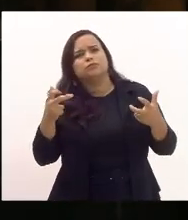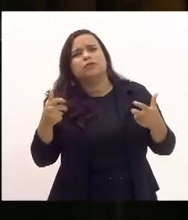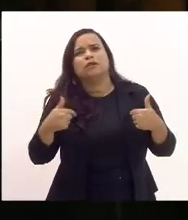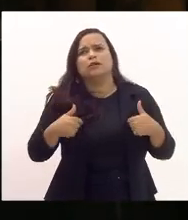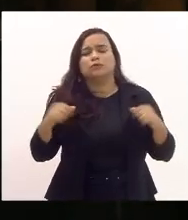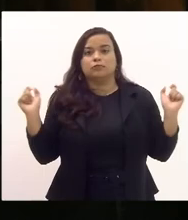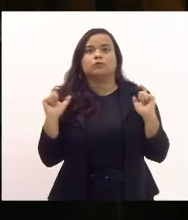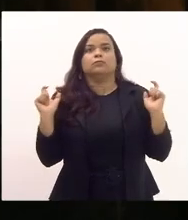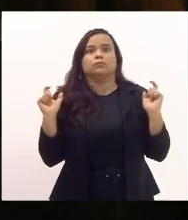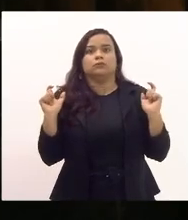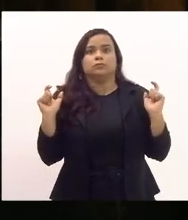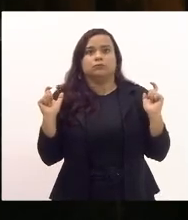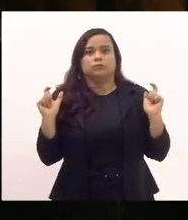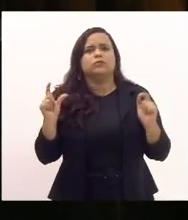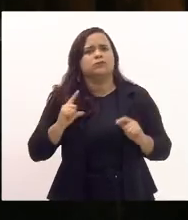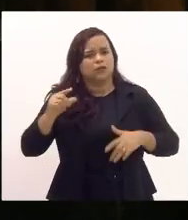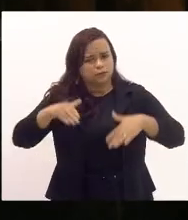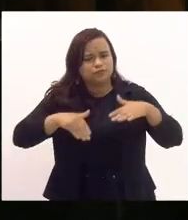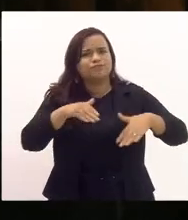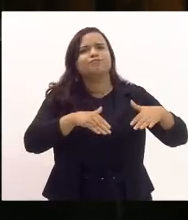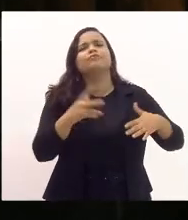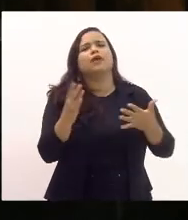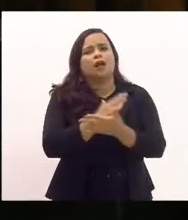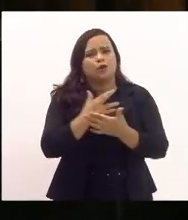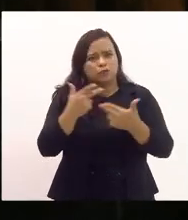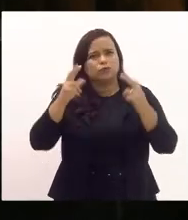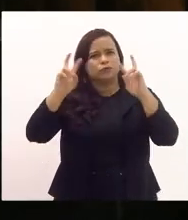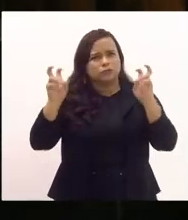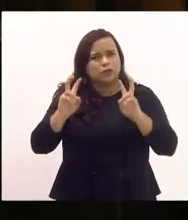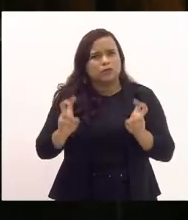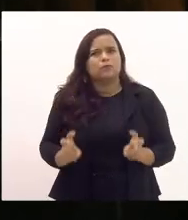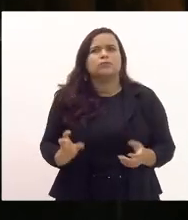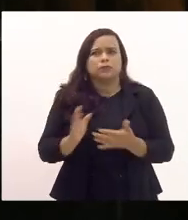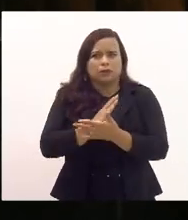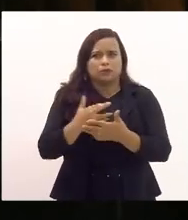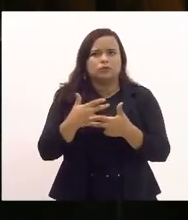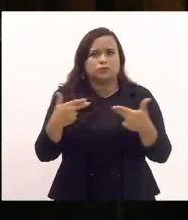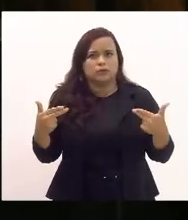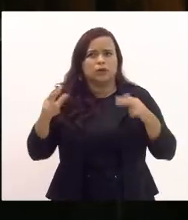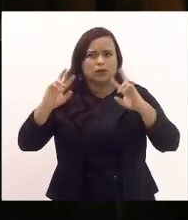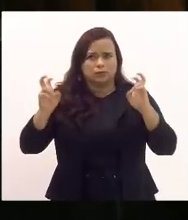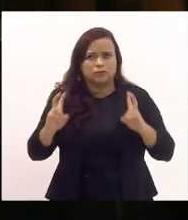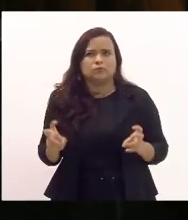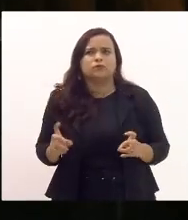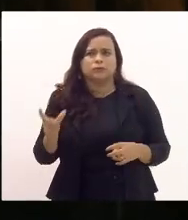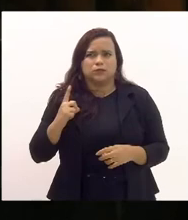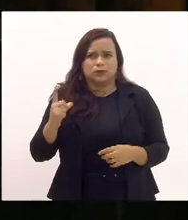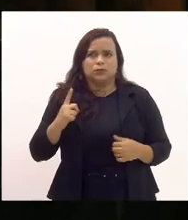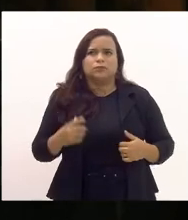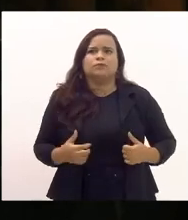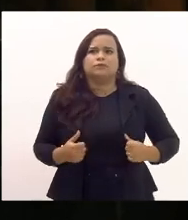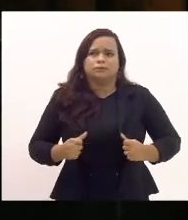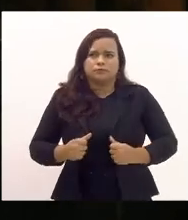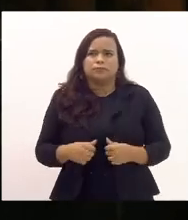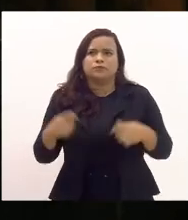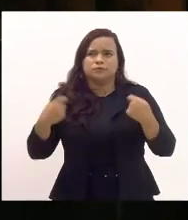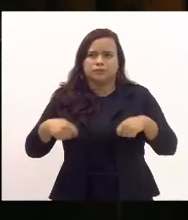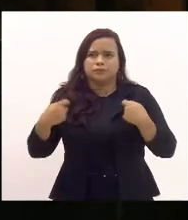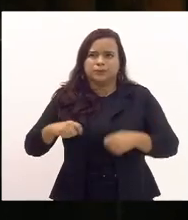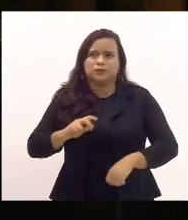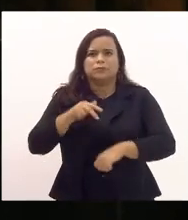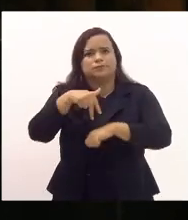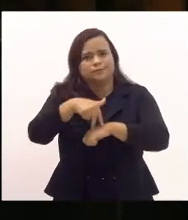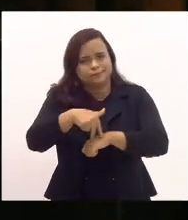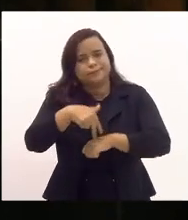perplexa e com alguns temas e com alguns assuntos que temos que subir aqui